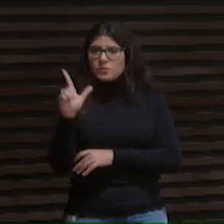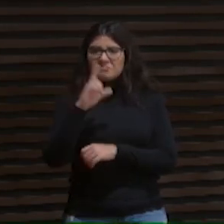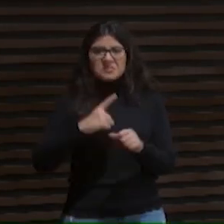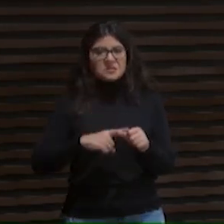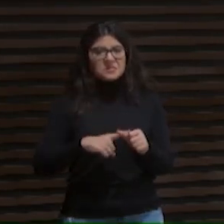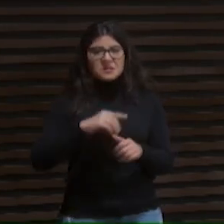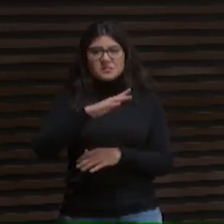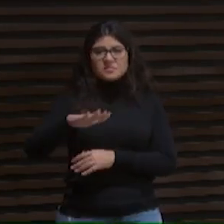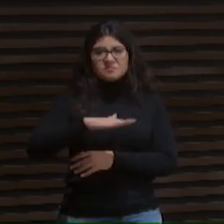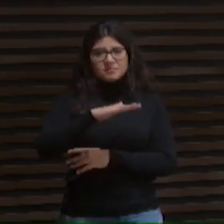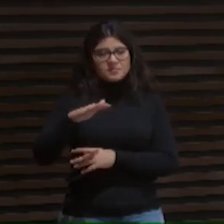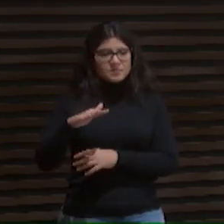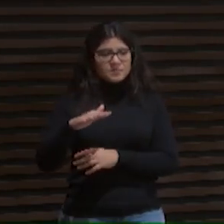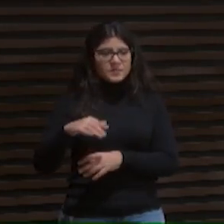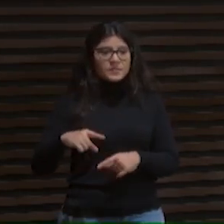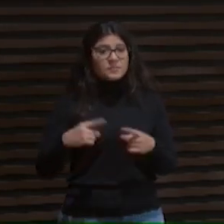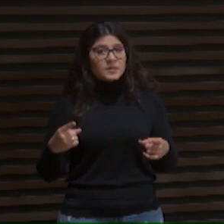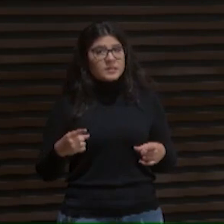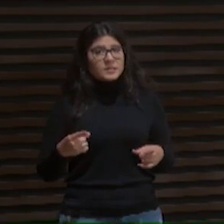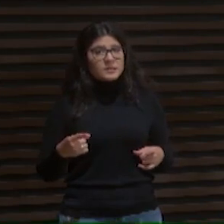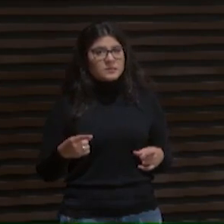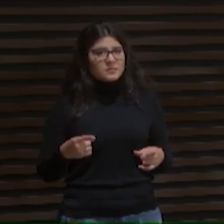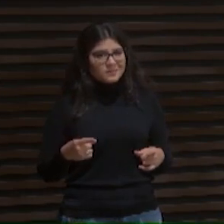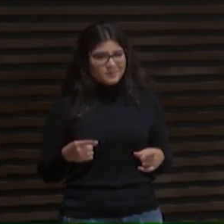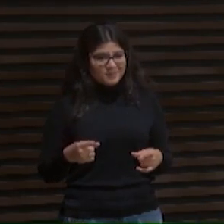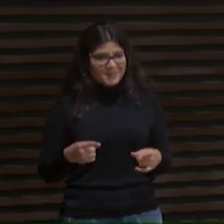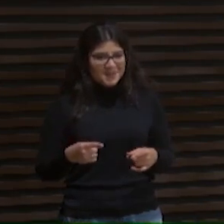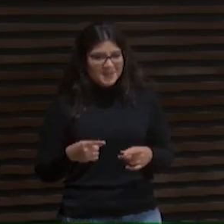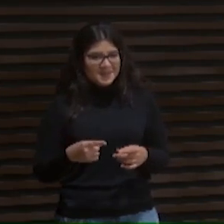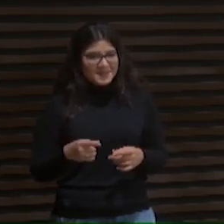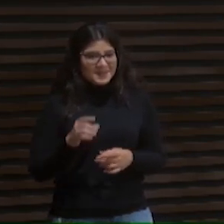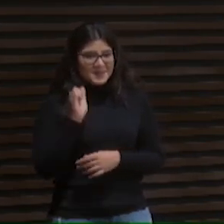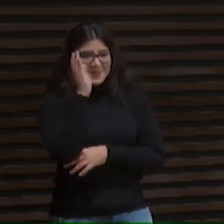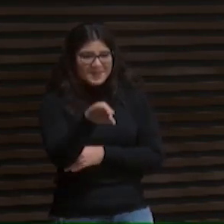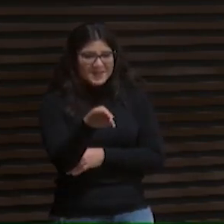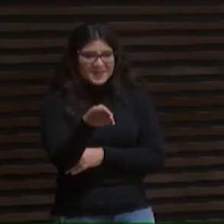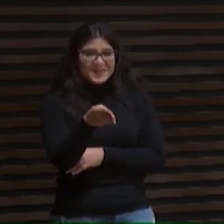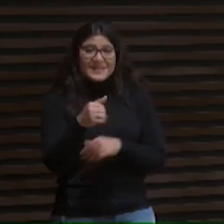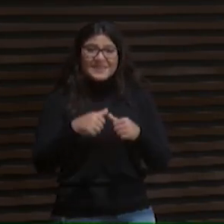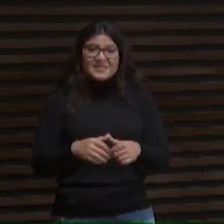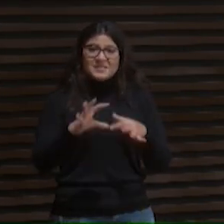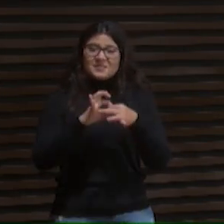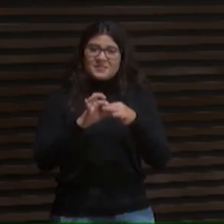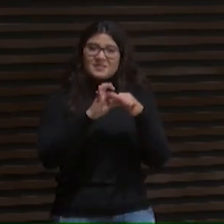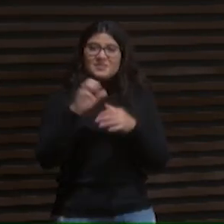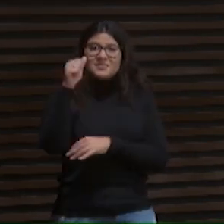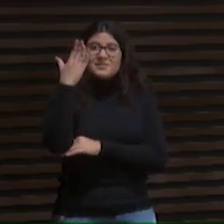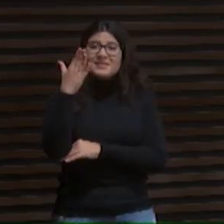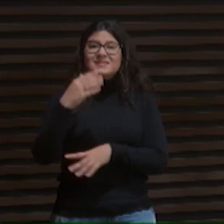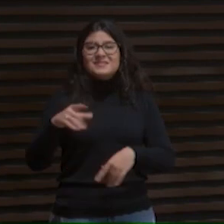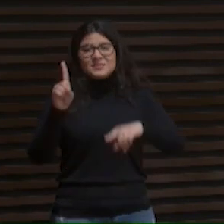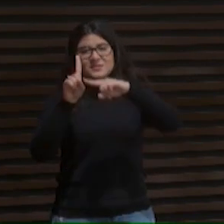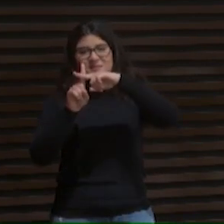em outro confim. Mas, preponderantemente, essa união acontece na